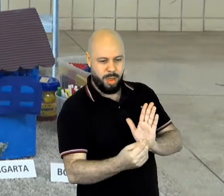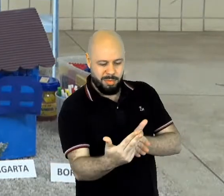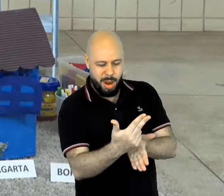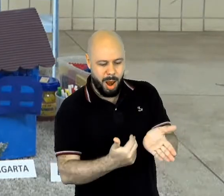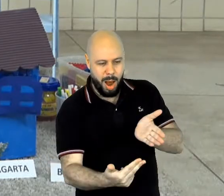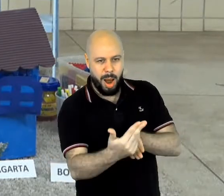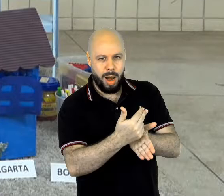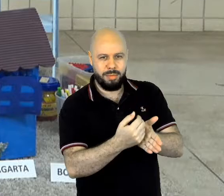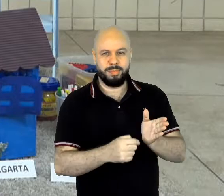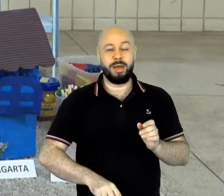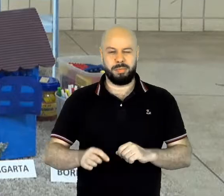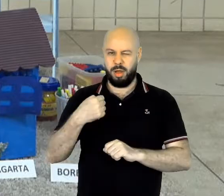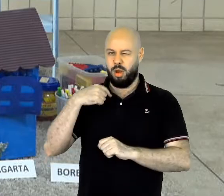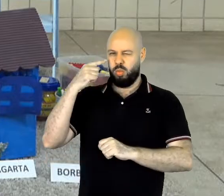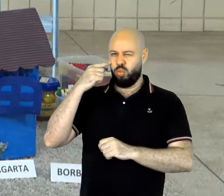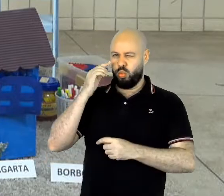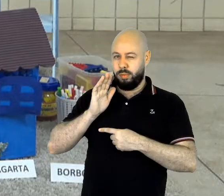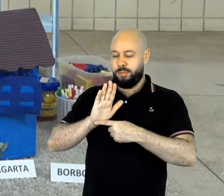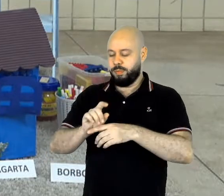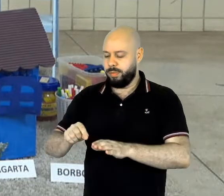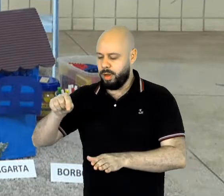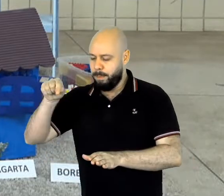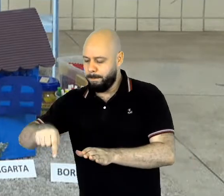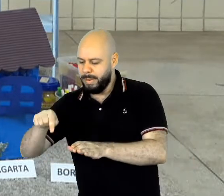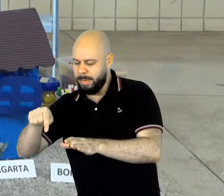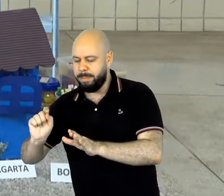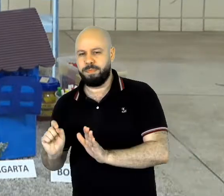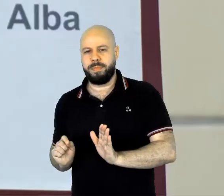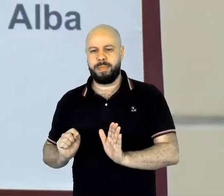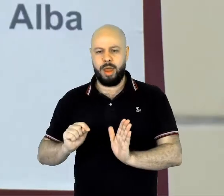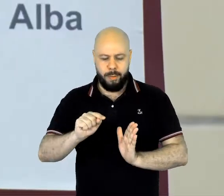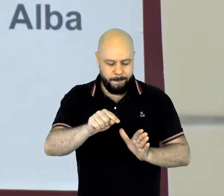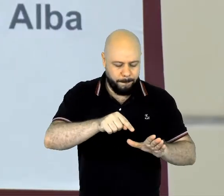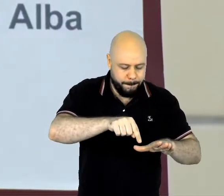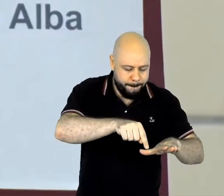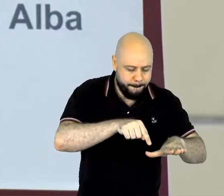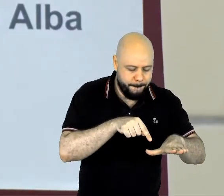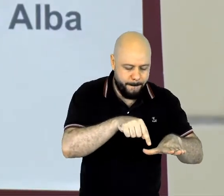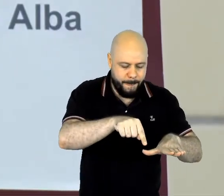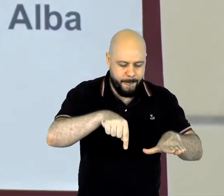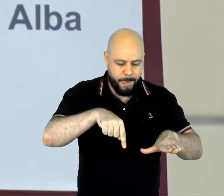do dedo para estar fazendo o desenho nessa folha. Assim, ó.